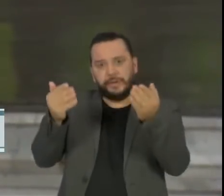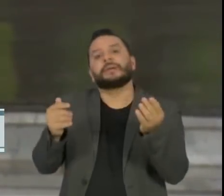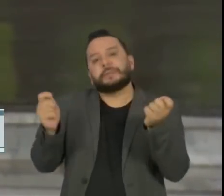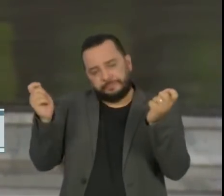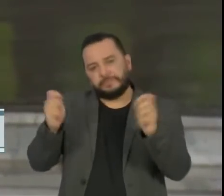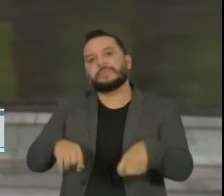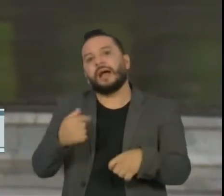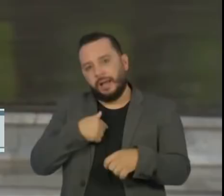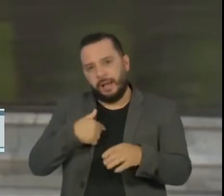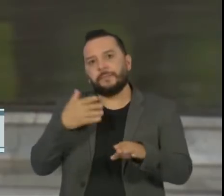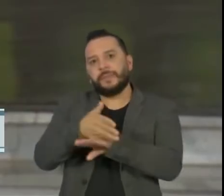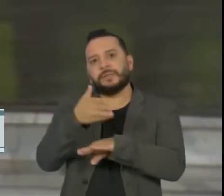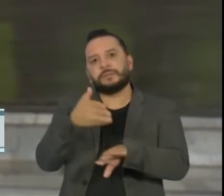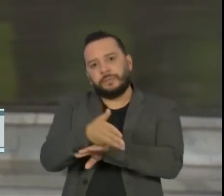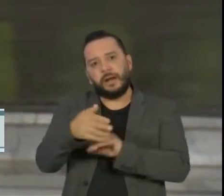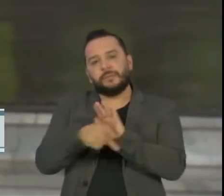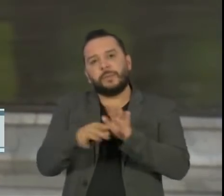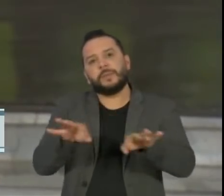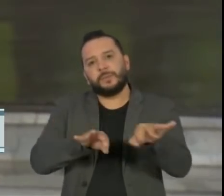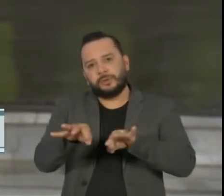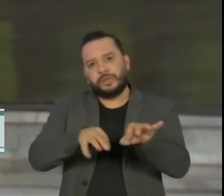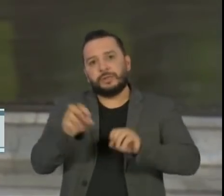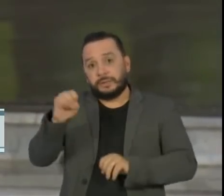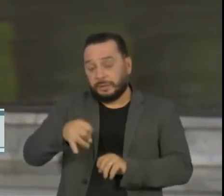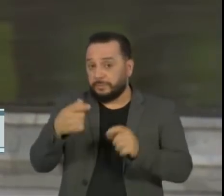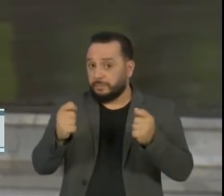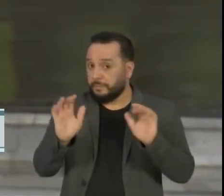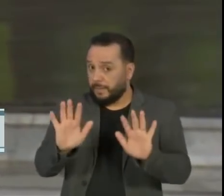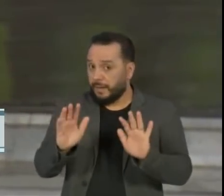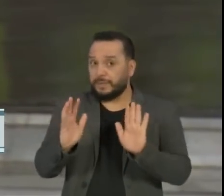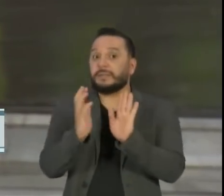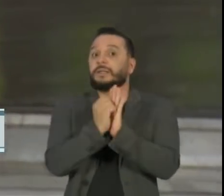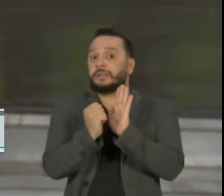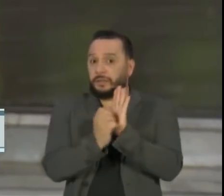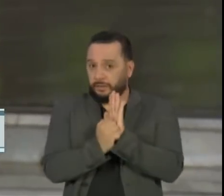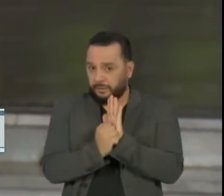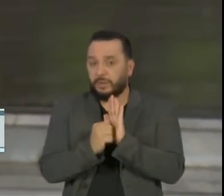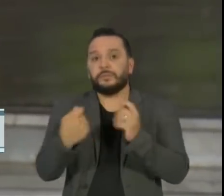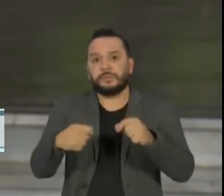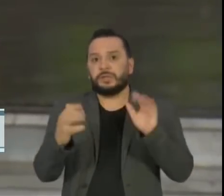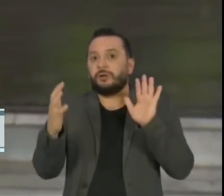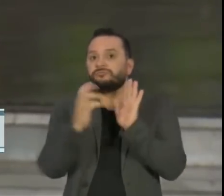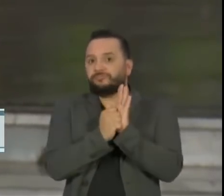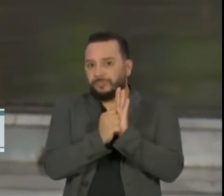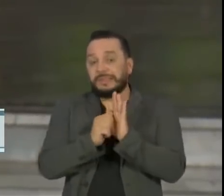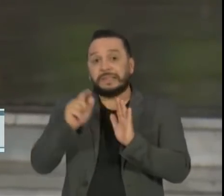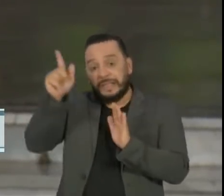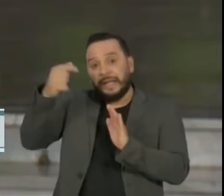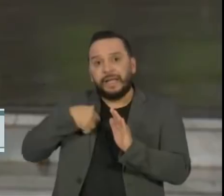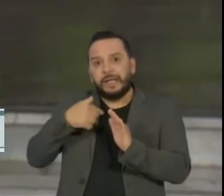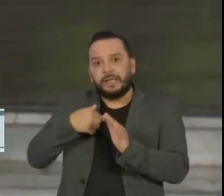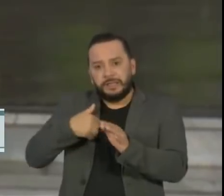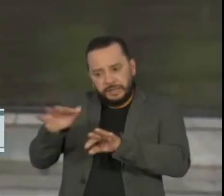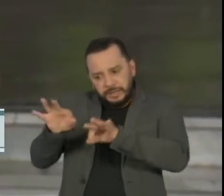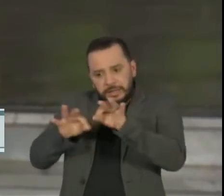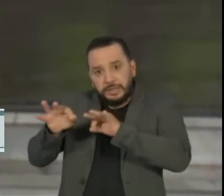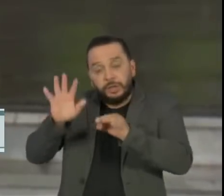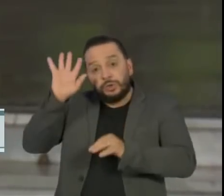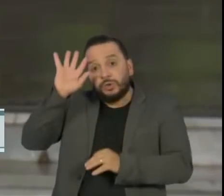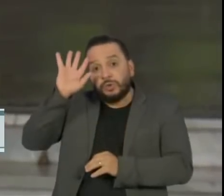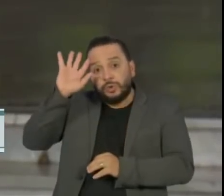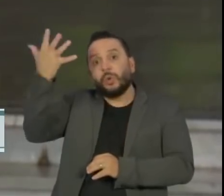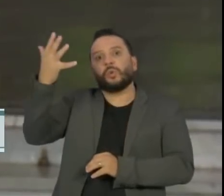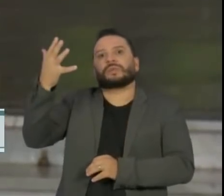Brasil podem participar. Agora tem que se inscrever, né, e se a solução for escolhida, eles precisam constituir uma empresa